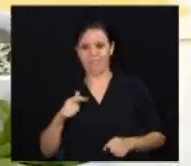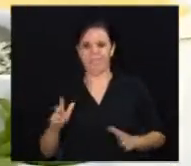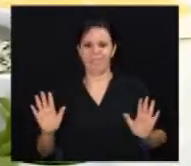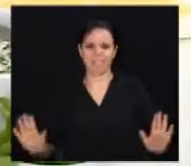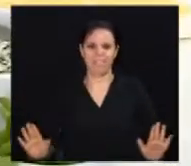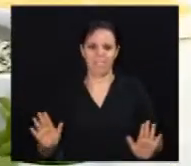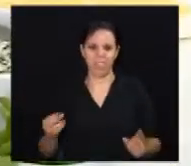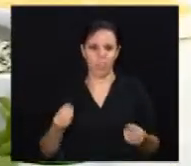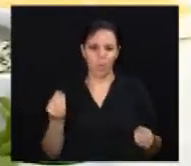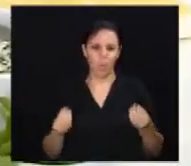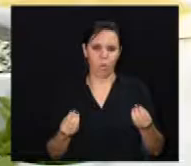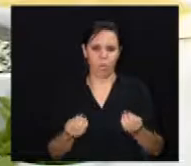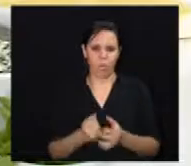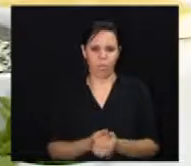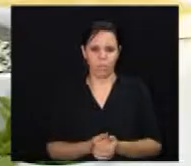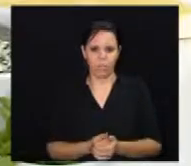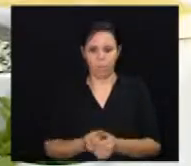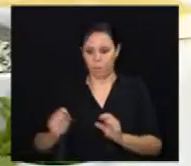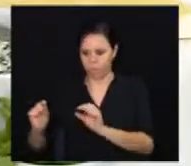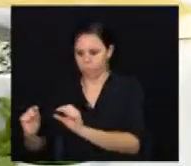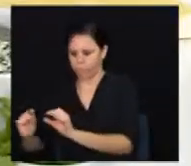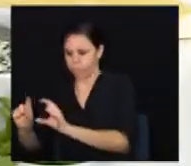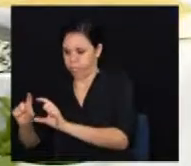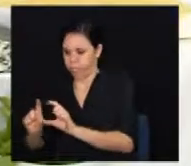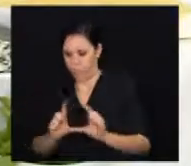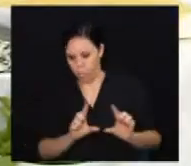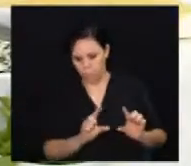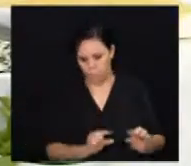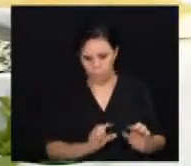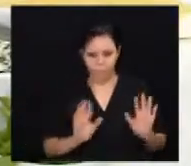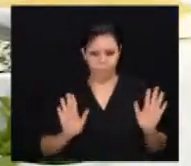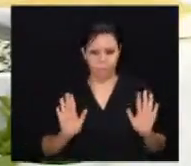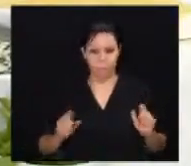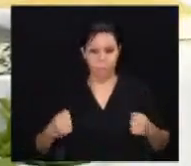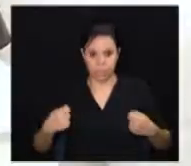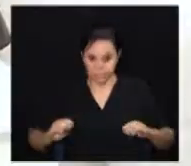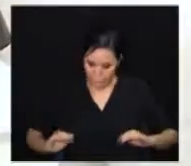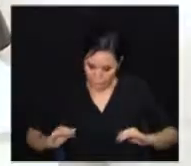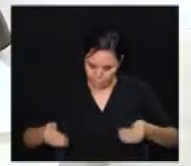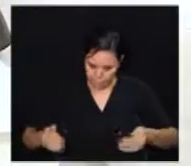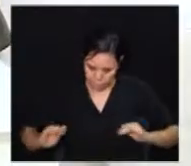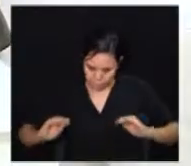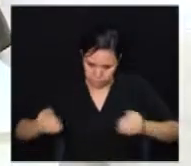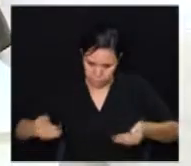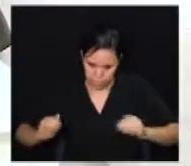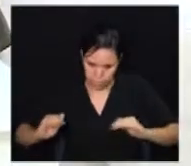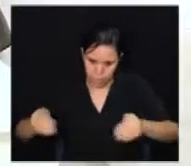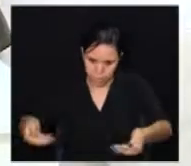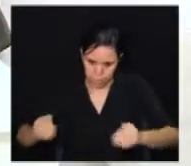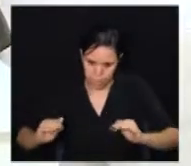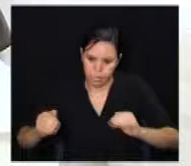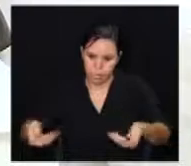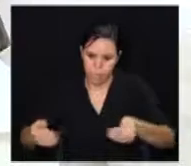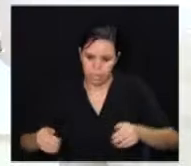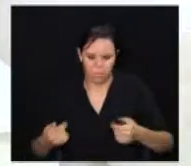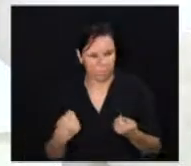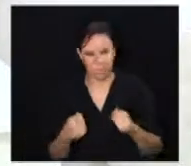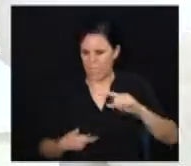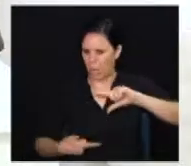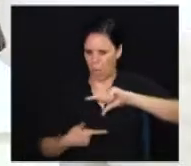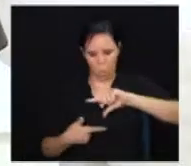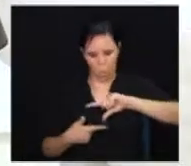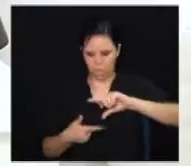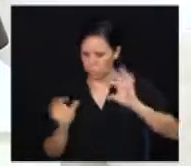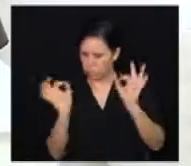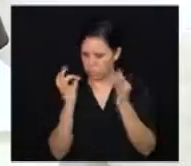abrir, não tem um lado como fica mesmo. mais fino do que o outro. A questão é mais ir abrindo mesmo, ir abrindo a massa, não precisa estar quadradinha igual tá aqui.